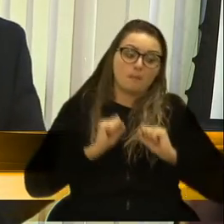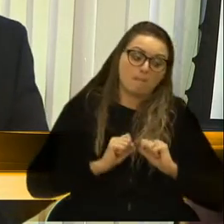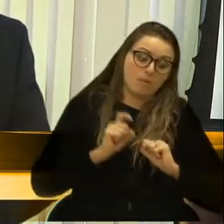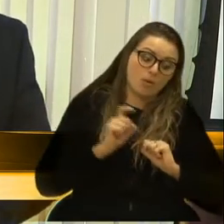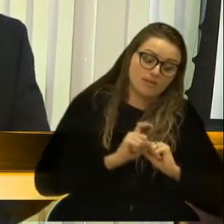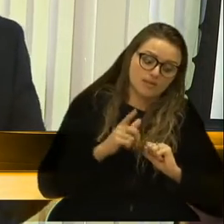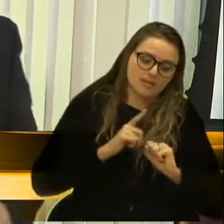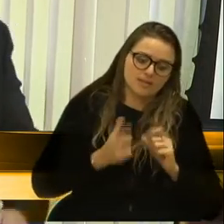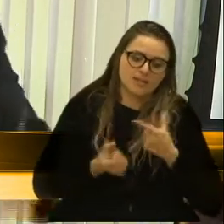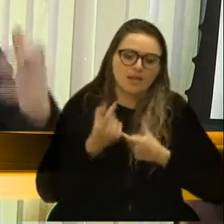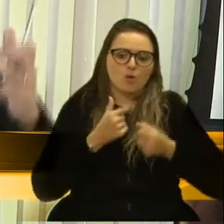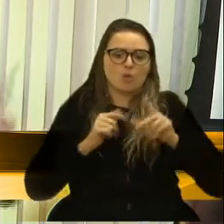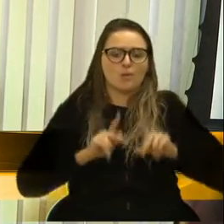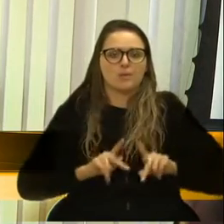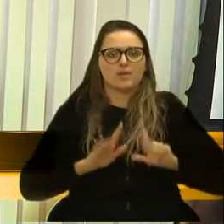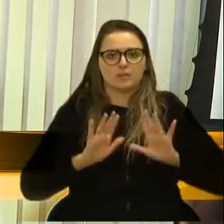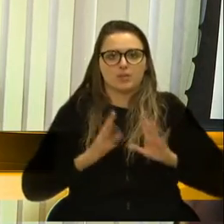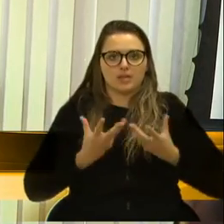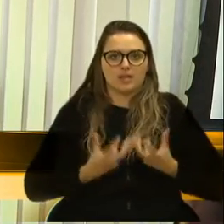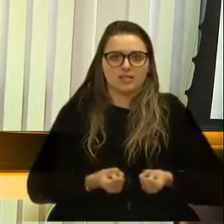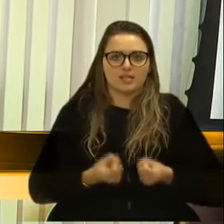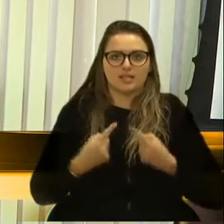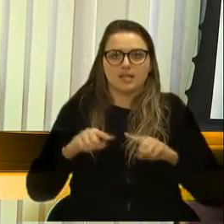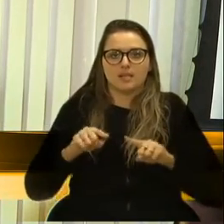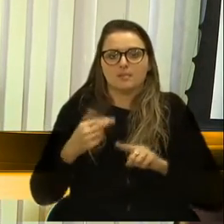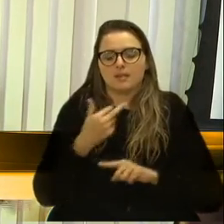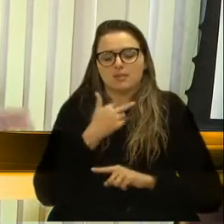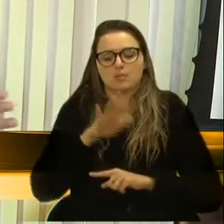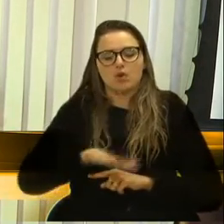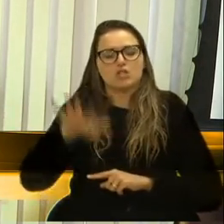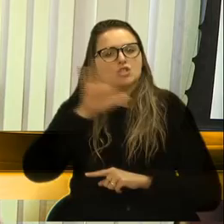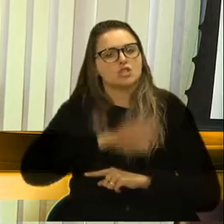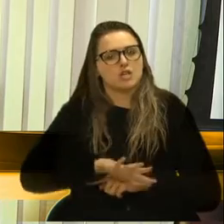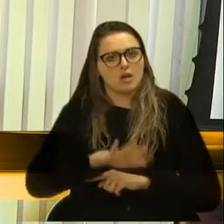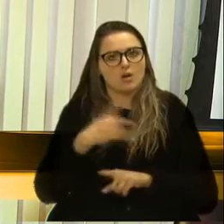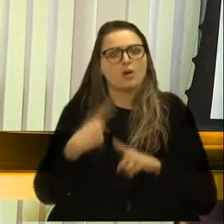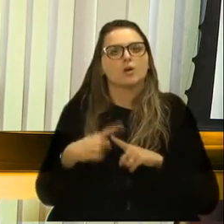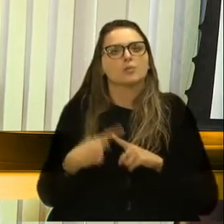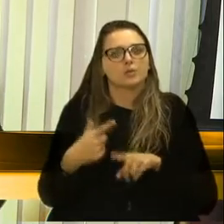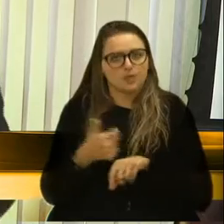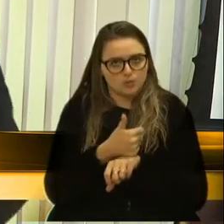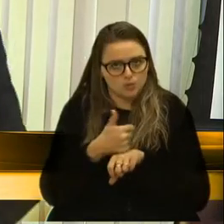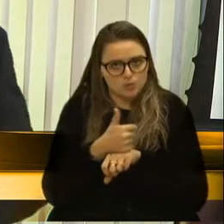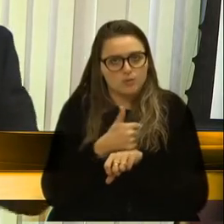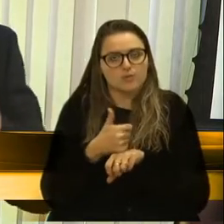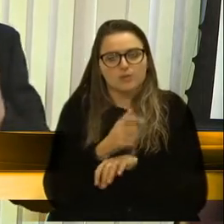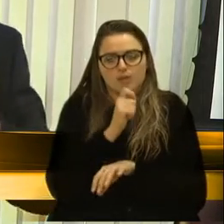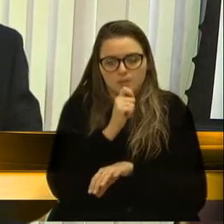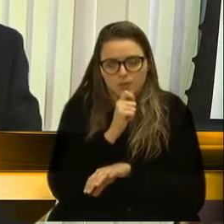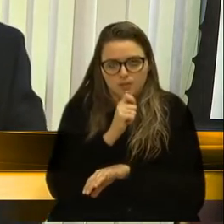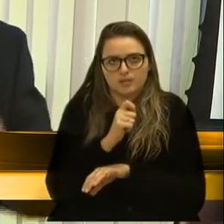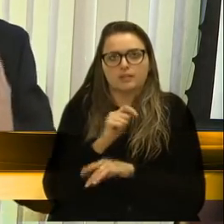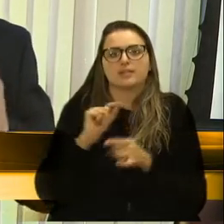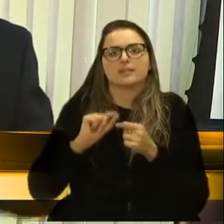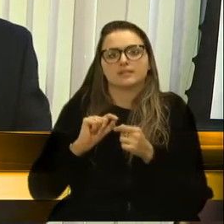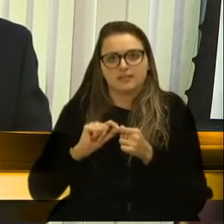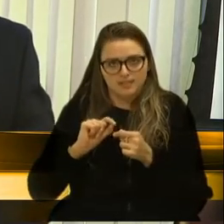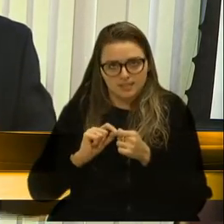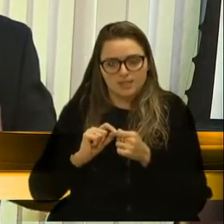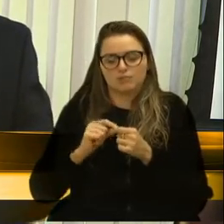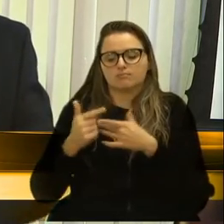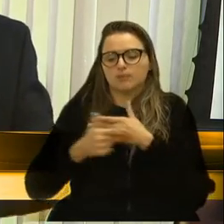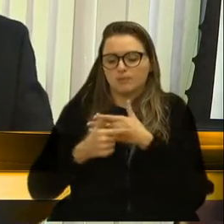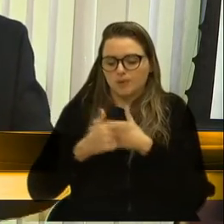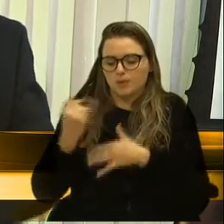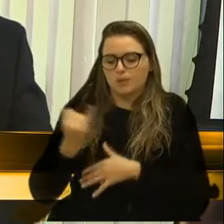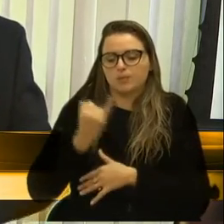meio, mas assim a gente não pode fazer essa generalização, porque os veículos e os jornalistas, os repórteres, estão sendo muito importantes